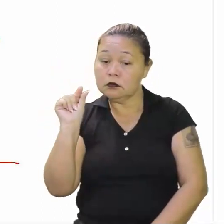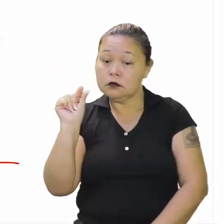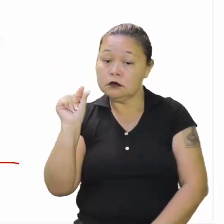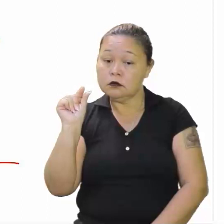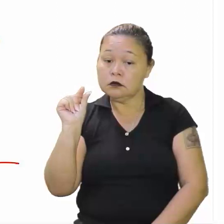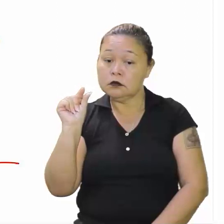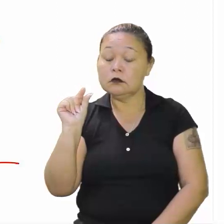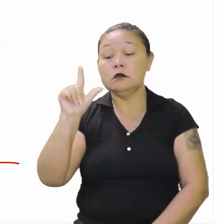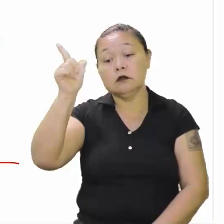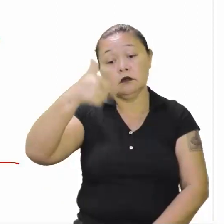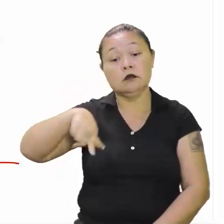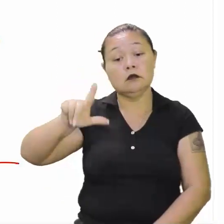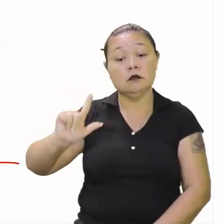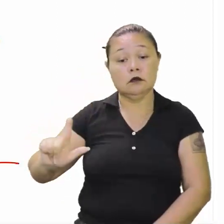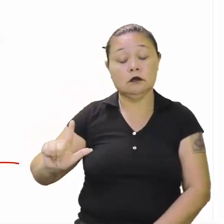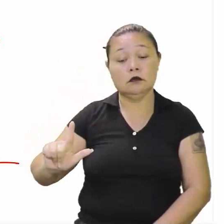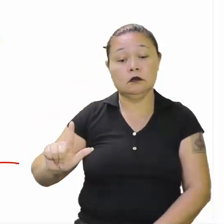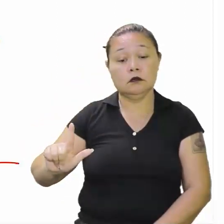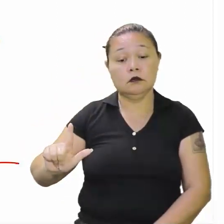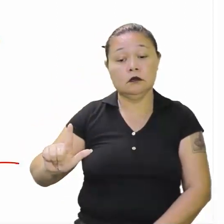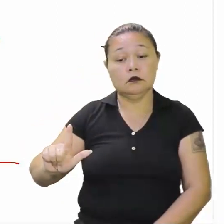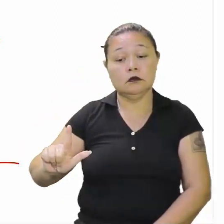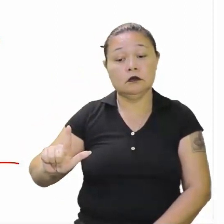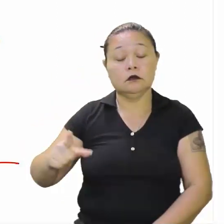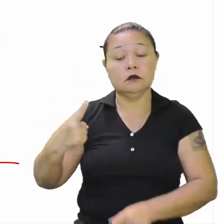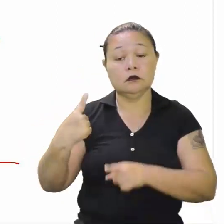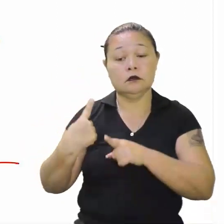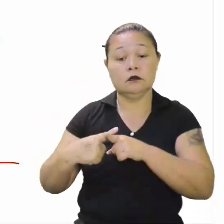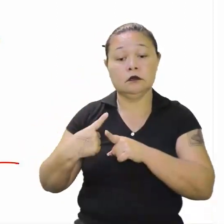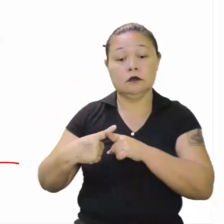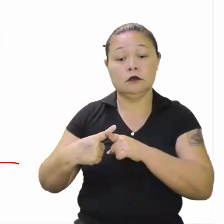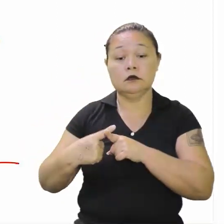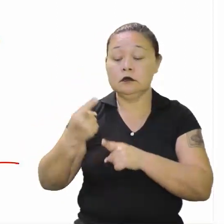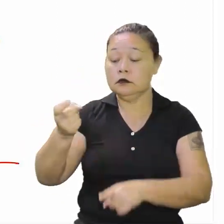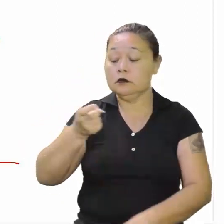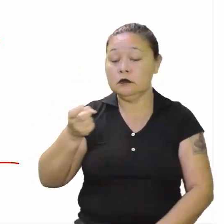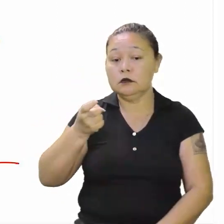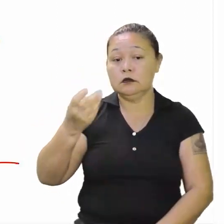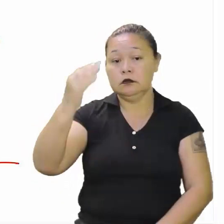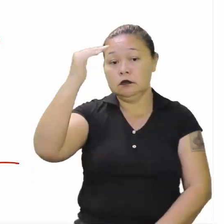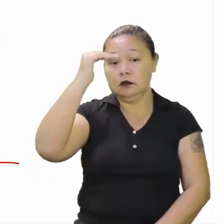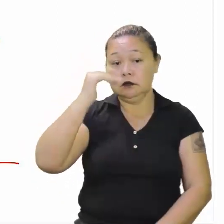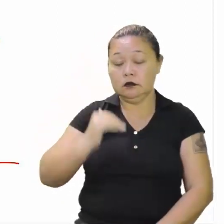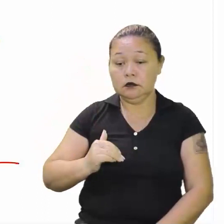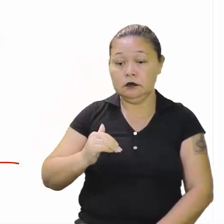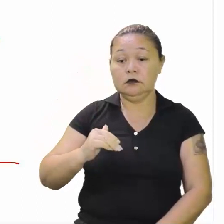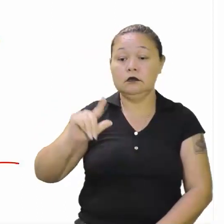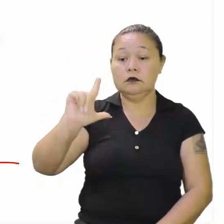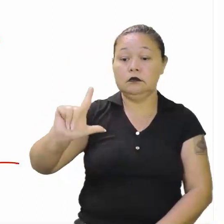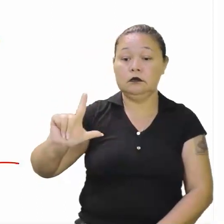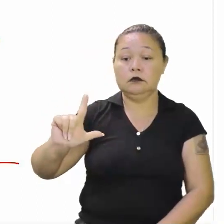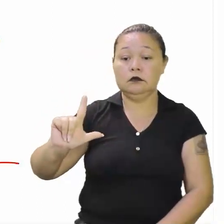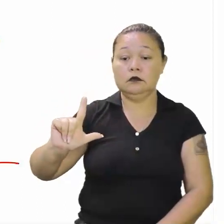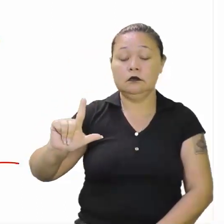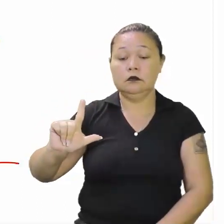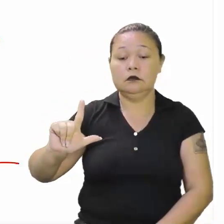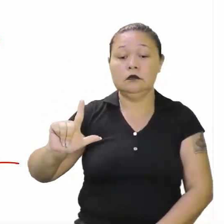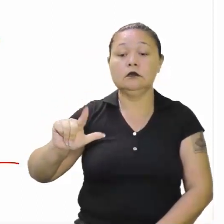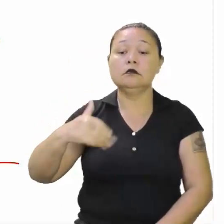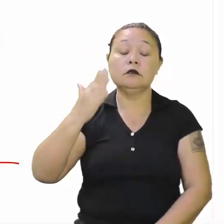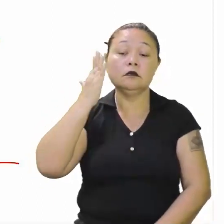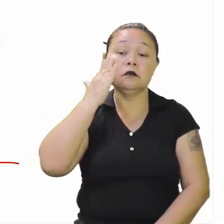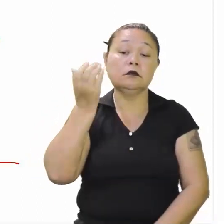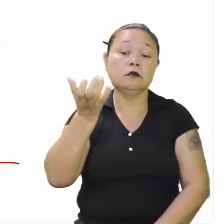consideramos litro. Tá joia? Por quê? Porque o X está debaixo, aqui, litro. Eu quero